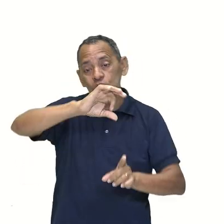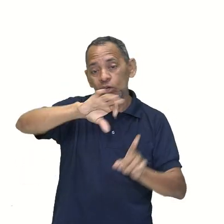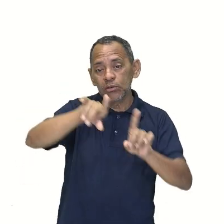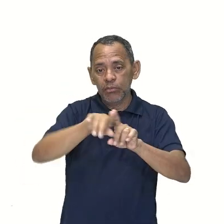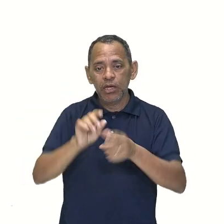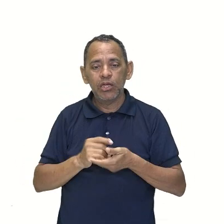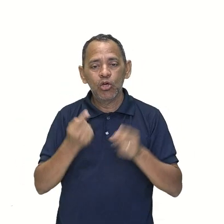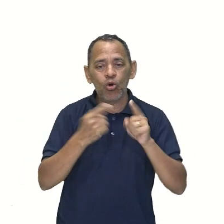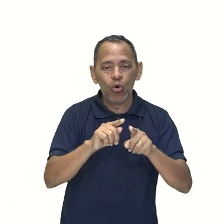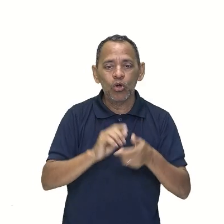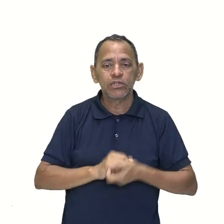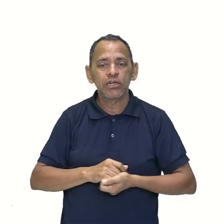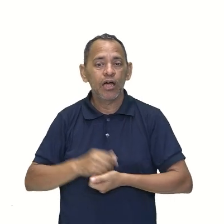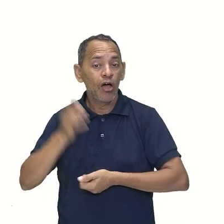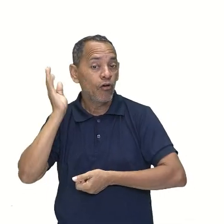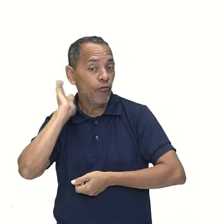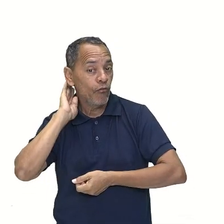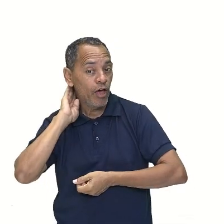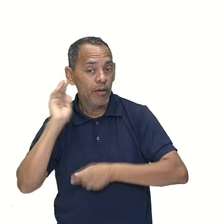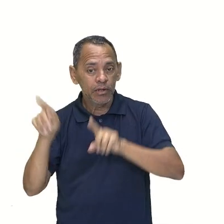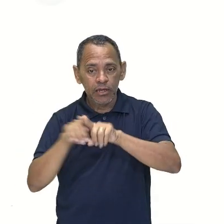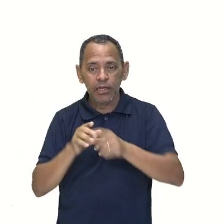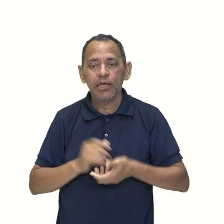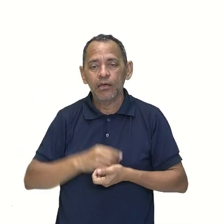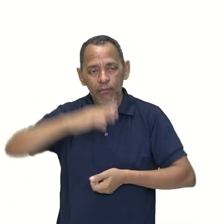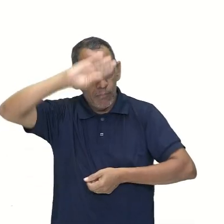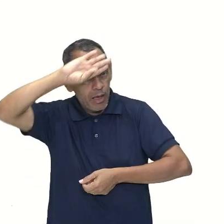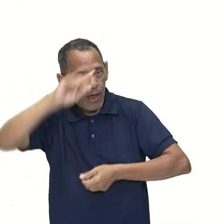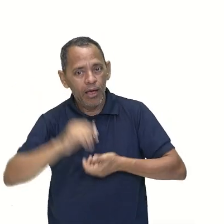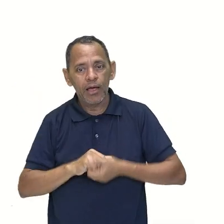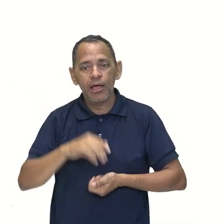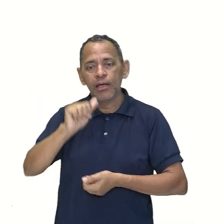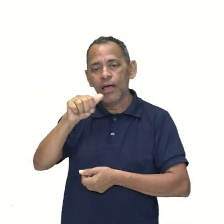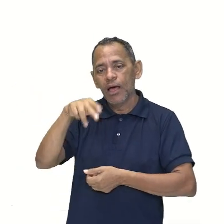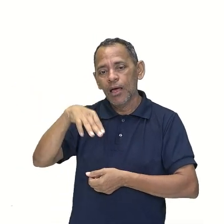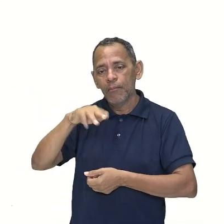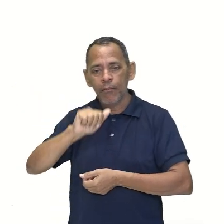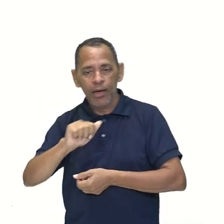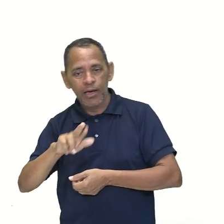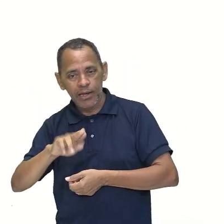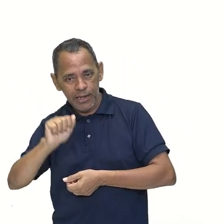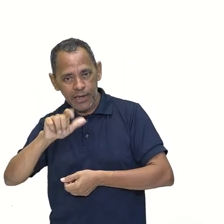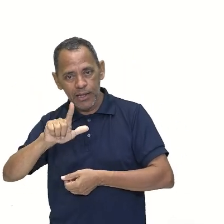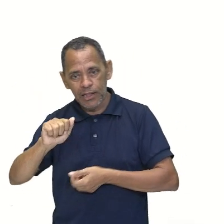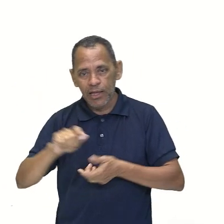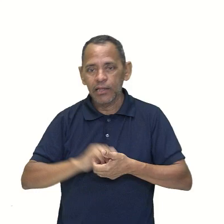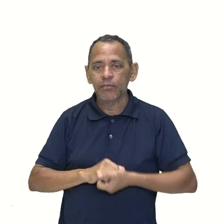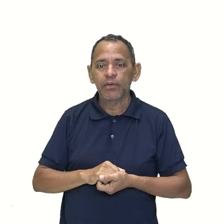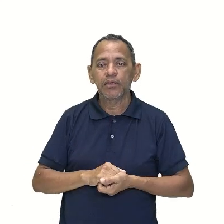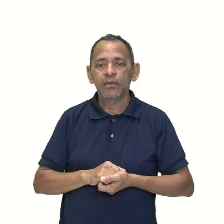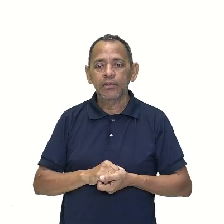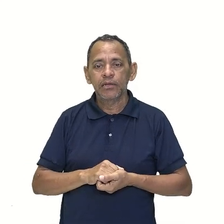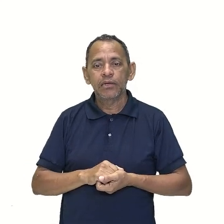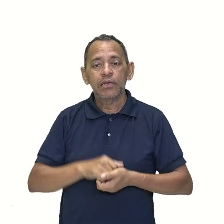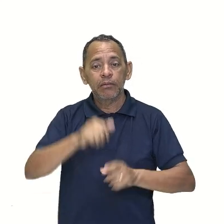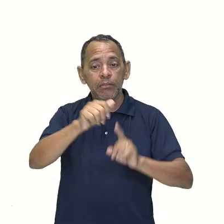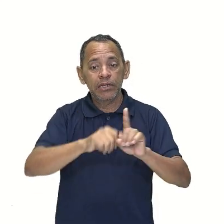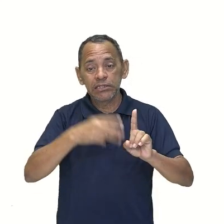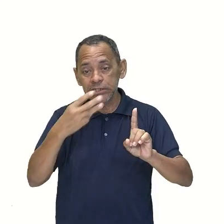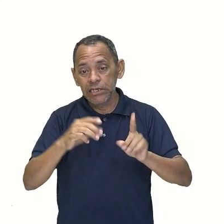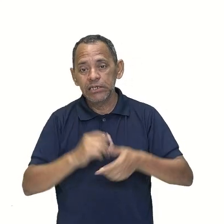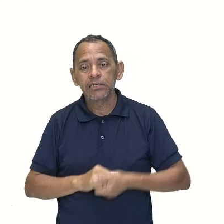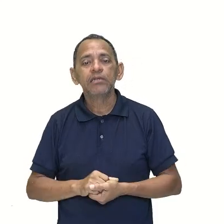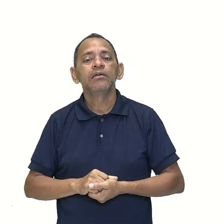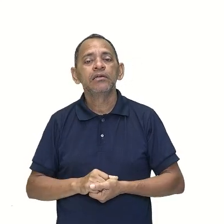febre amarela e temos a vacina tríplice viral. Com 1 ano e 3 meses, ela vai ser vacinada com a vacina